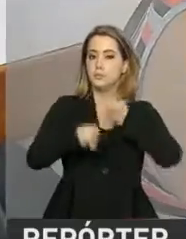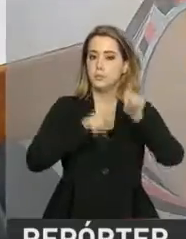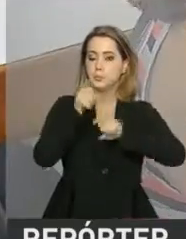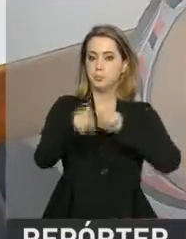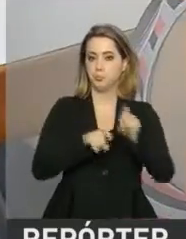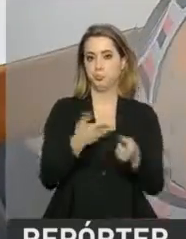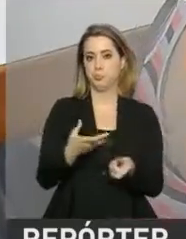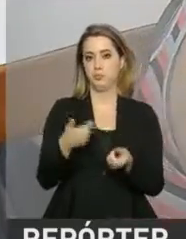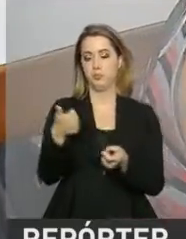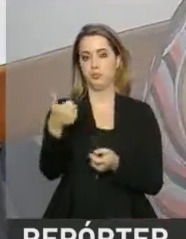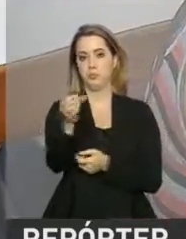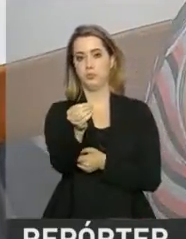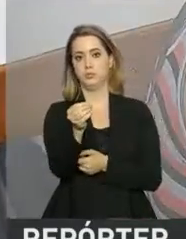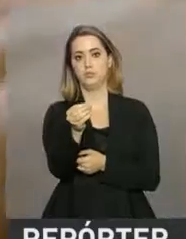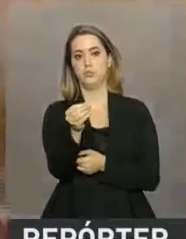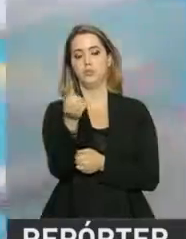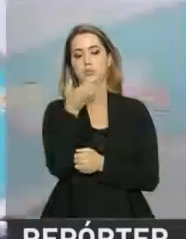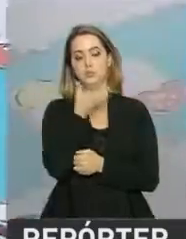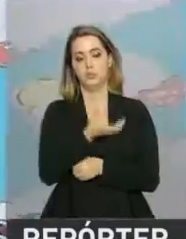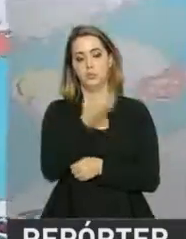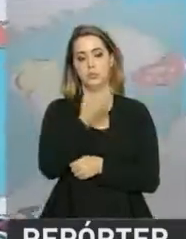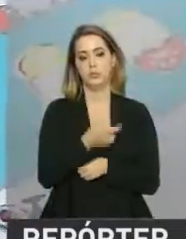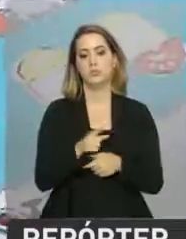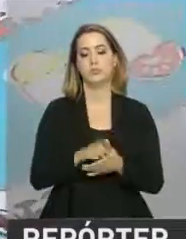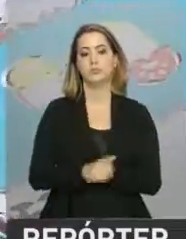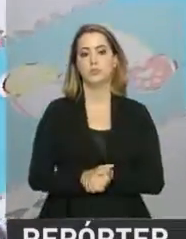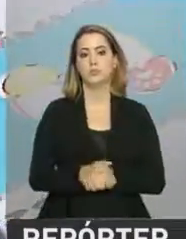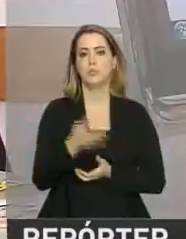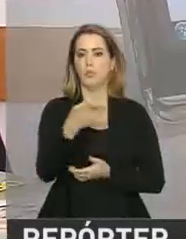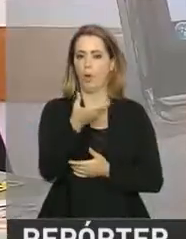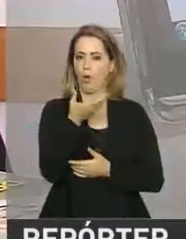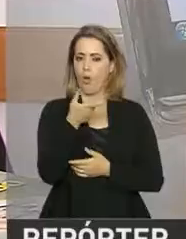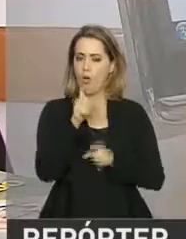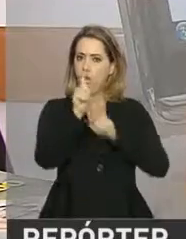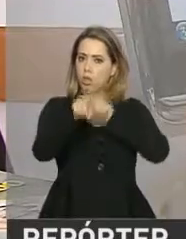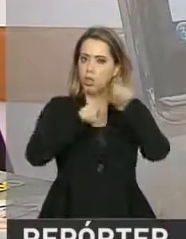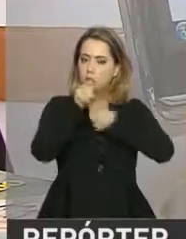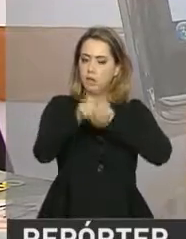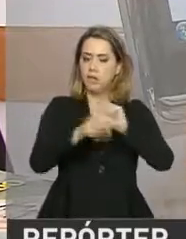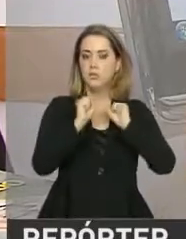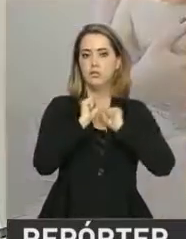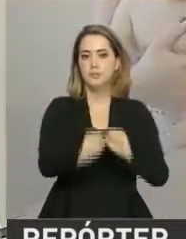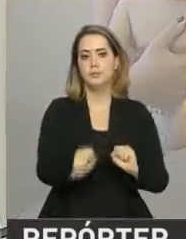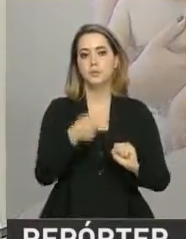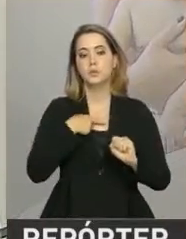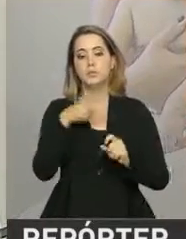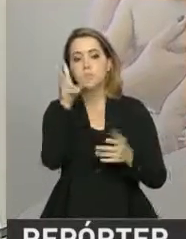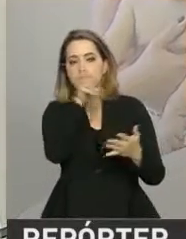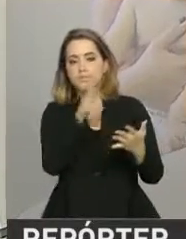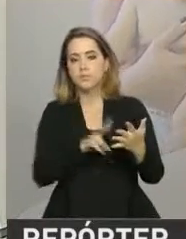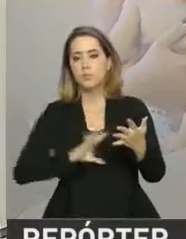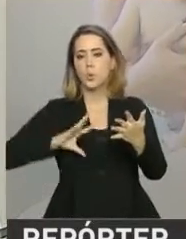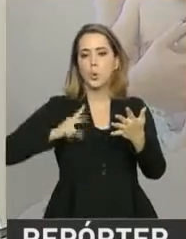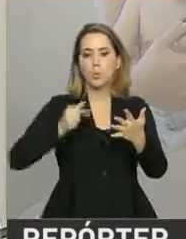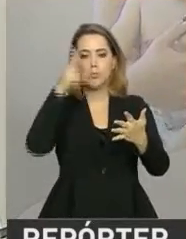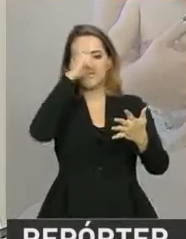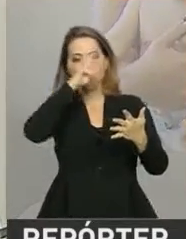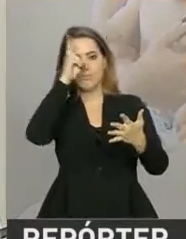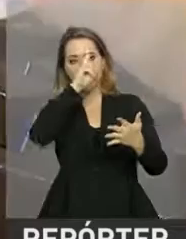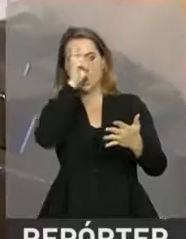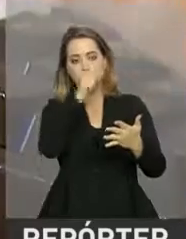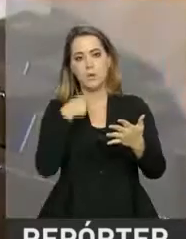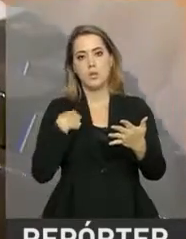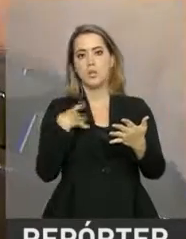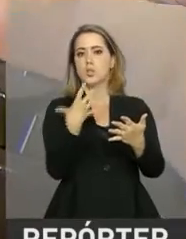o prontuário vai permitir acompanhar o histórico, os dados e o resultado de exames dos pacientes. Segundo